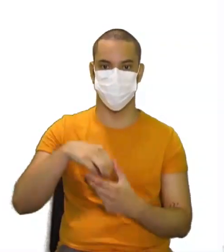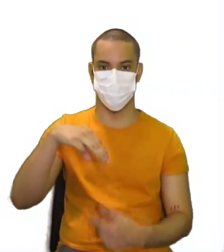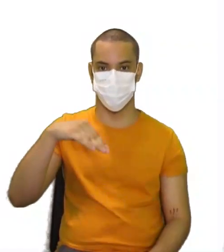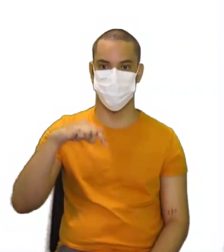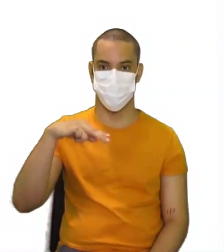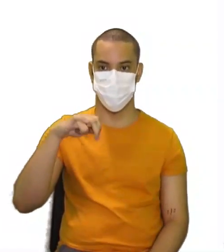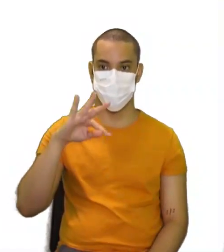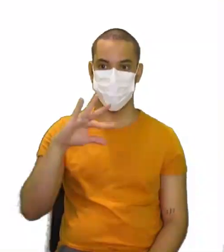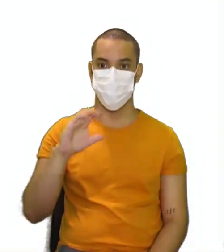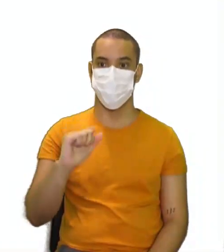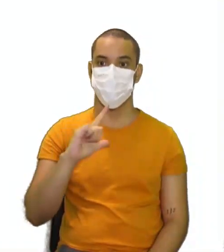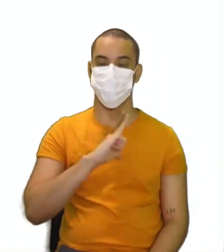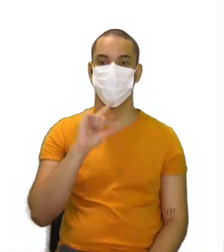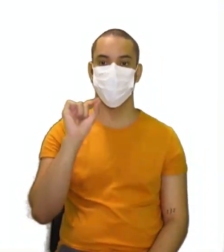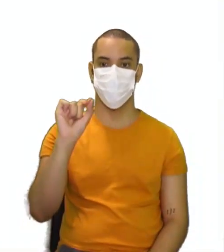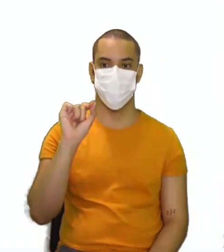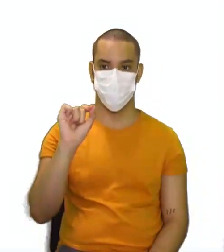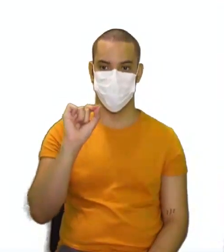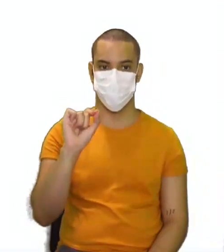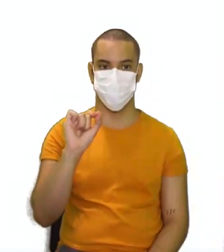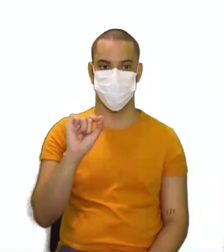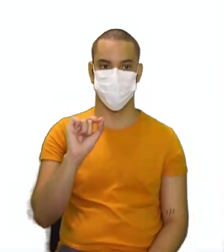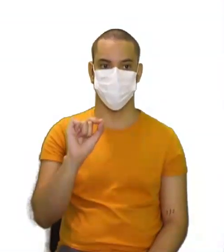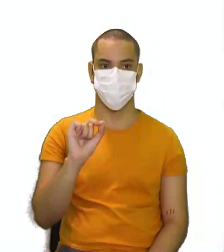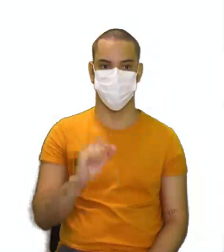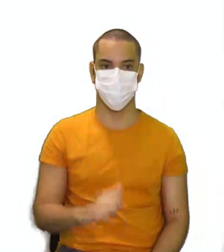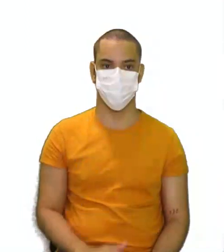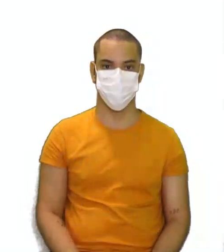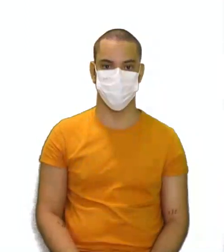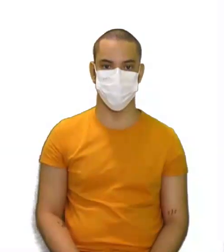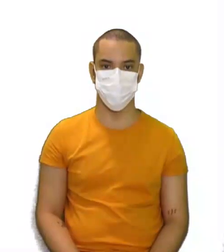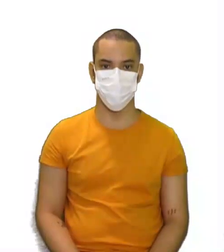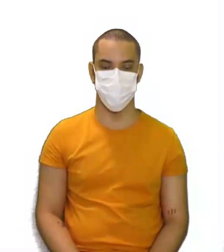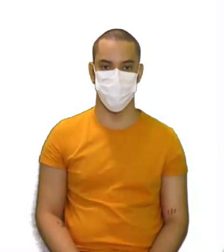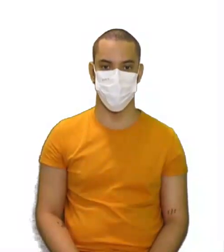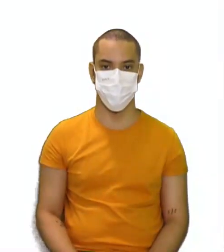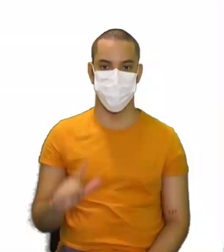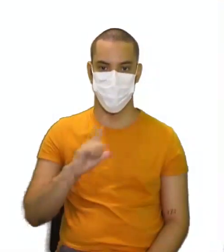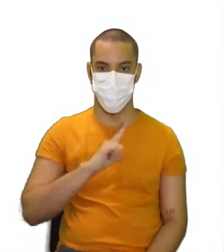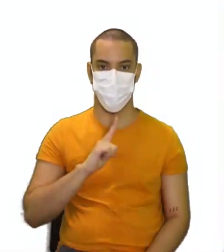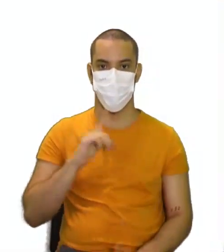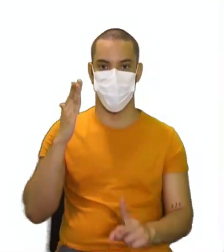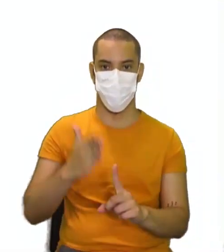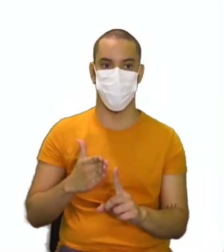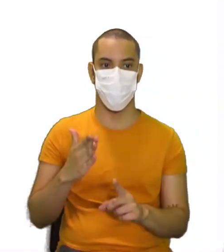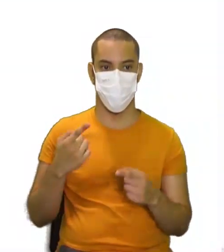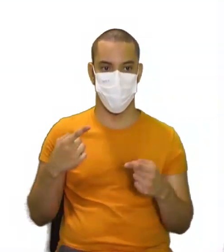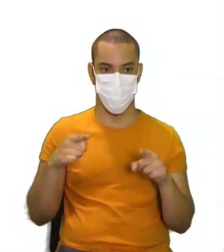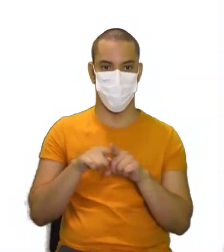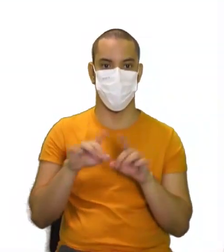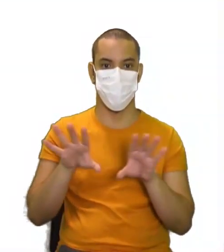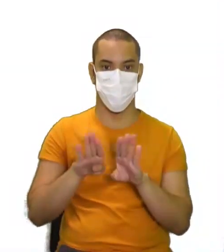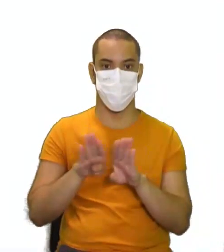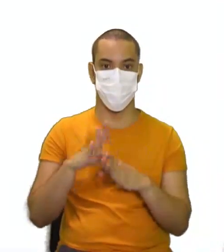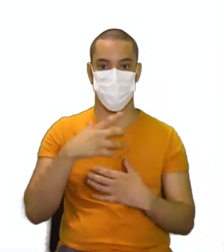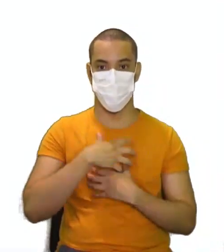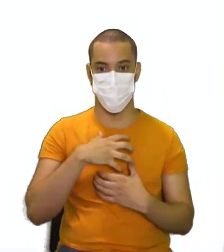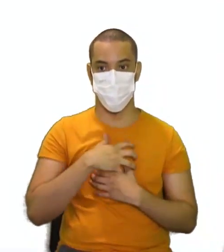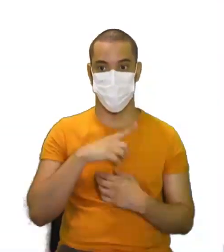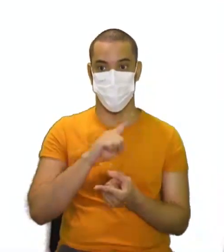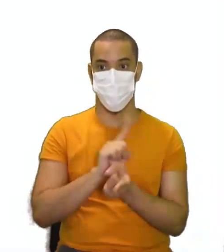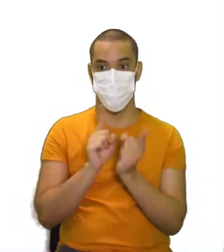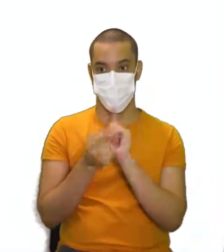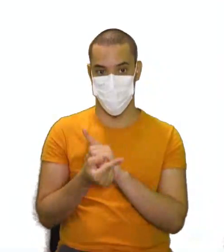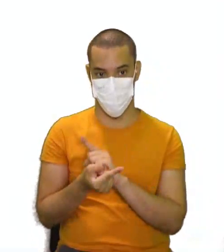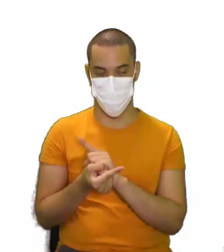têm no caso, né? A força magnética sobre a partícula tem direção paralela e sentidos